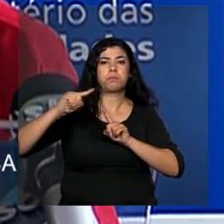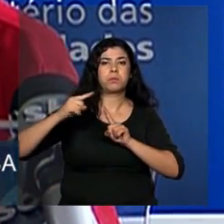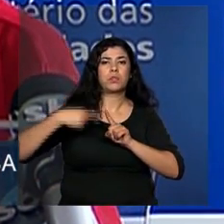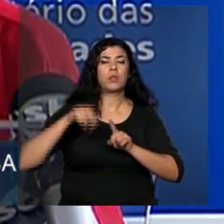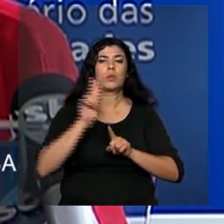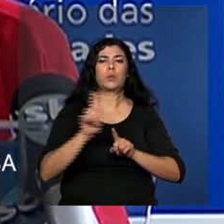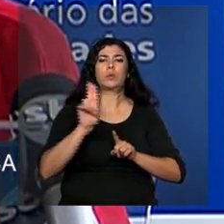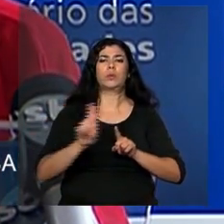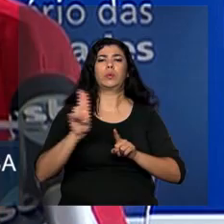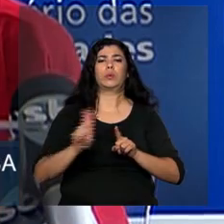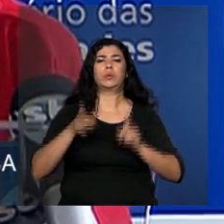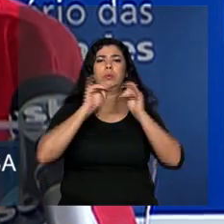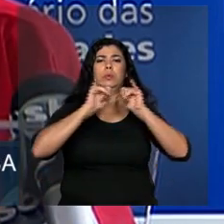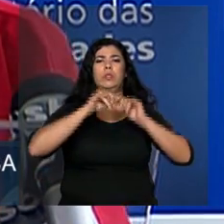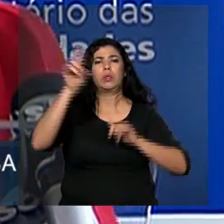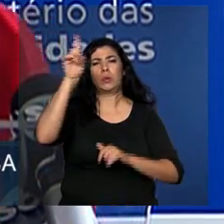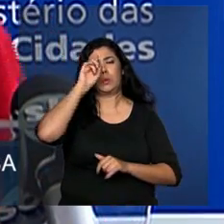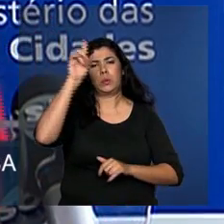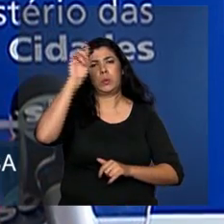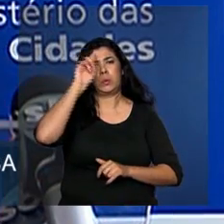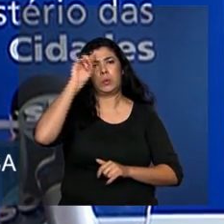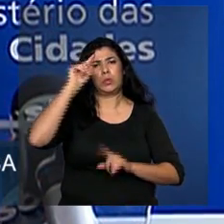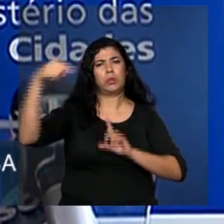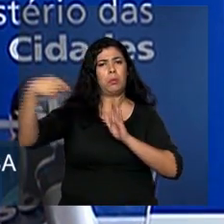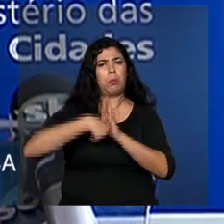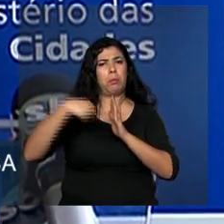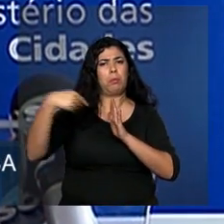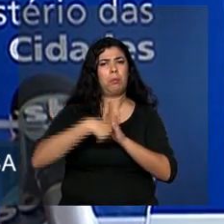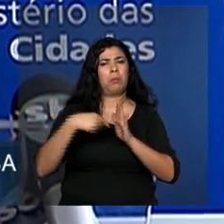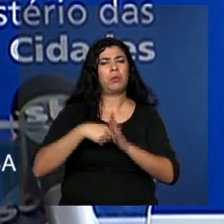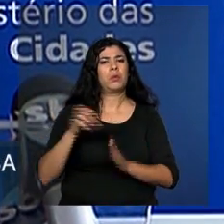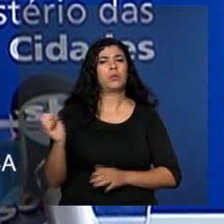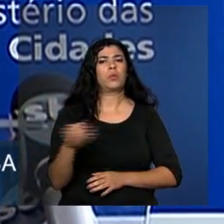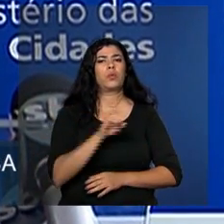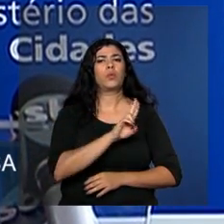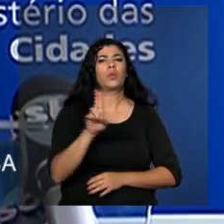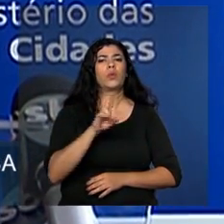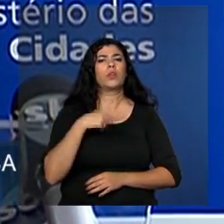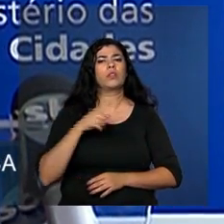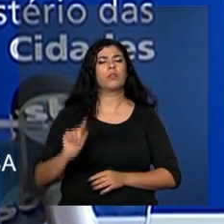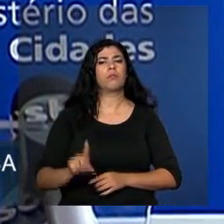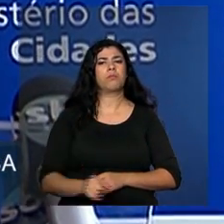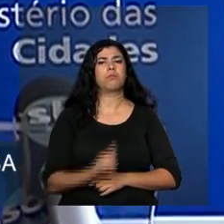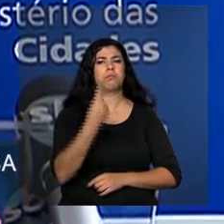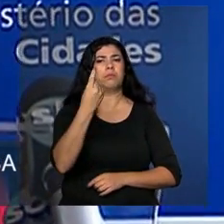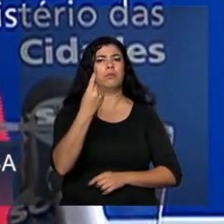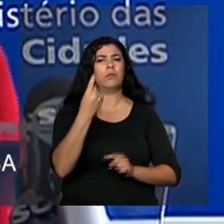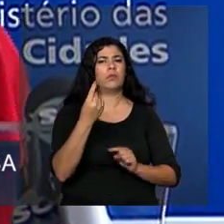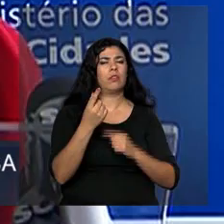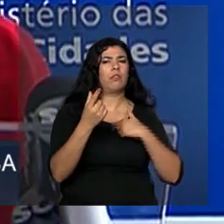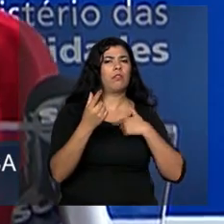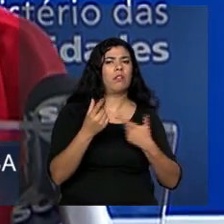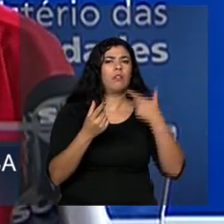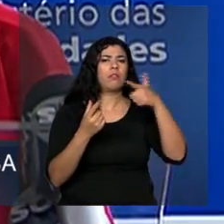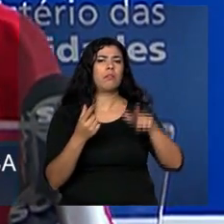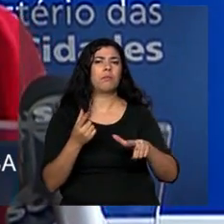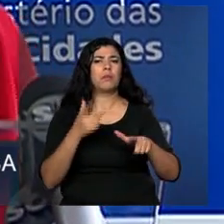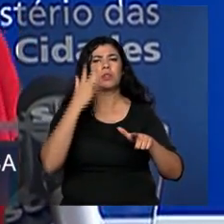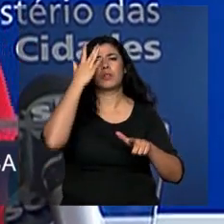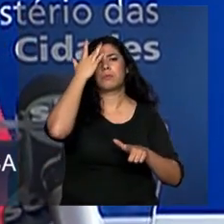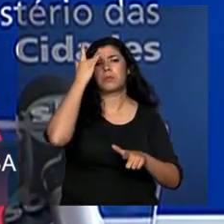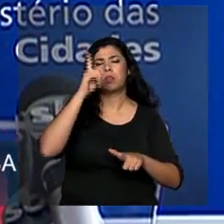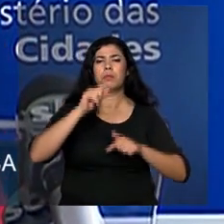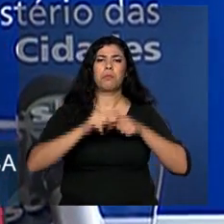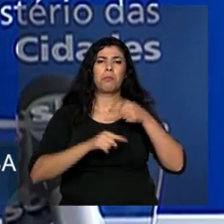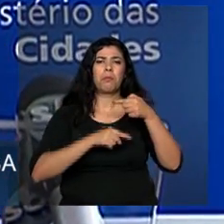né? Porque cada dia é um que aparece, que foi indicado, que vai ser indicado, que depois de amanhã vai